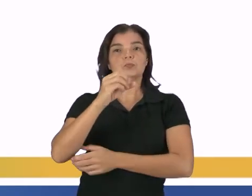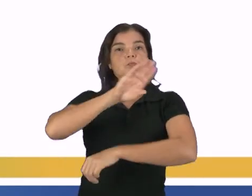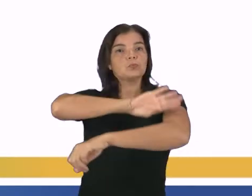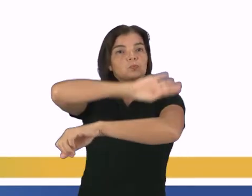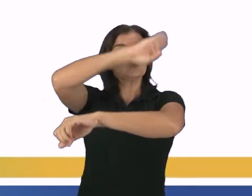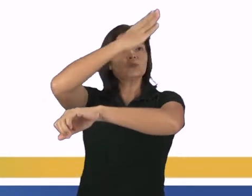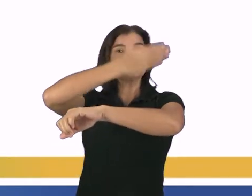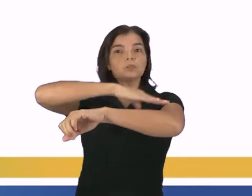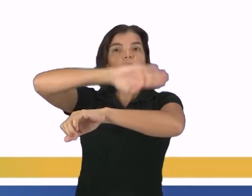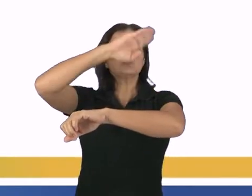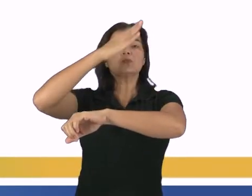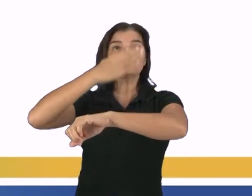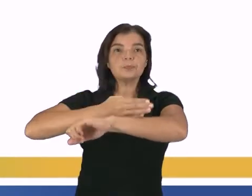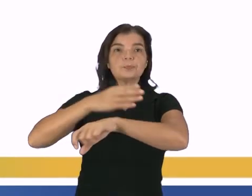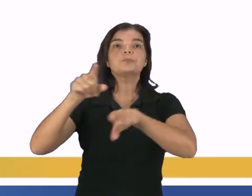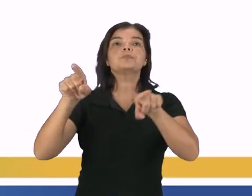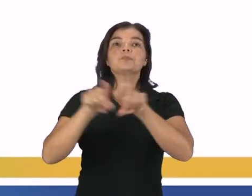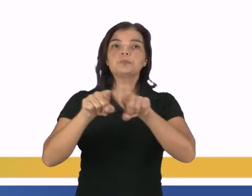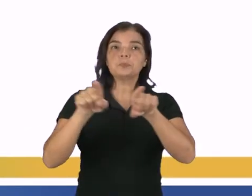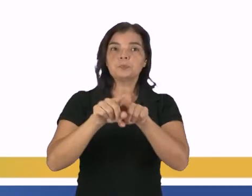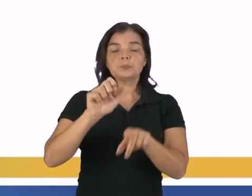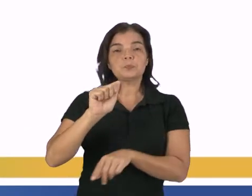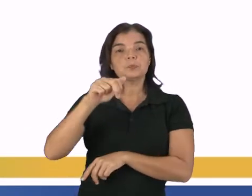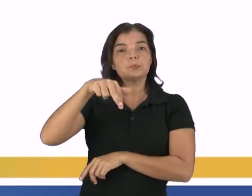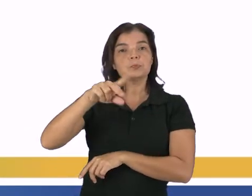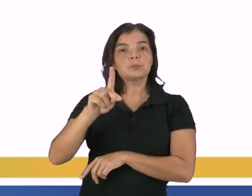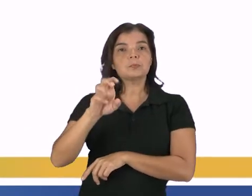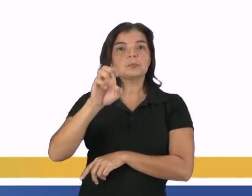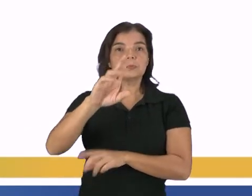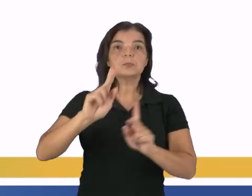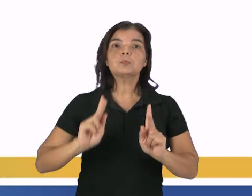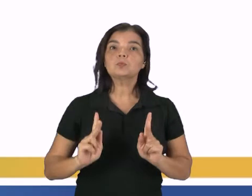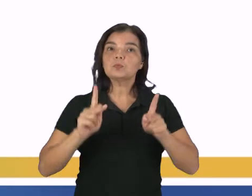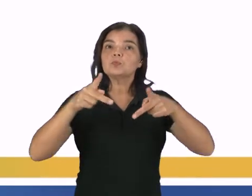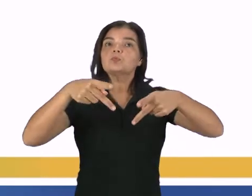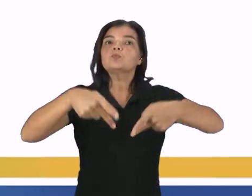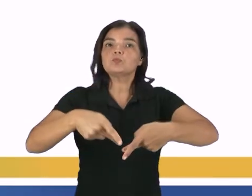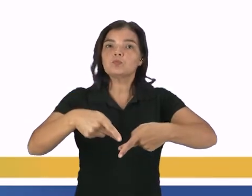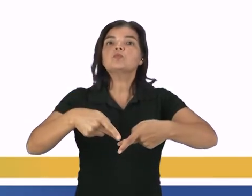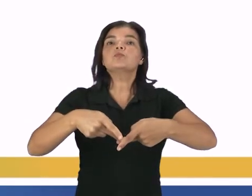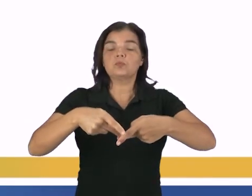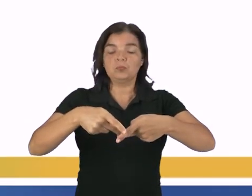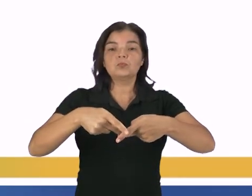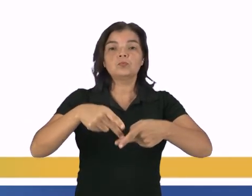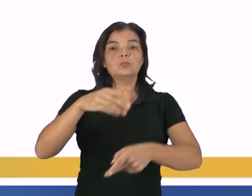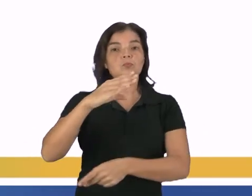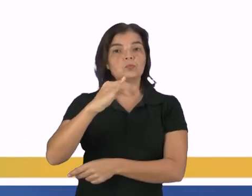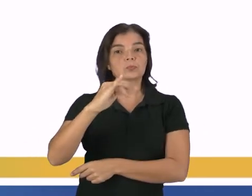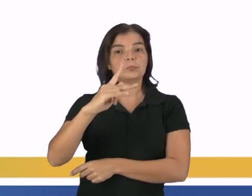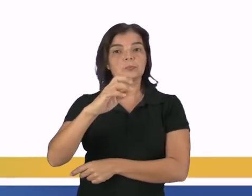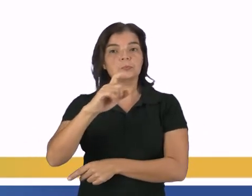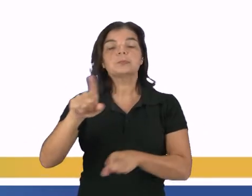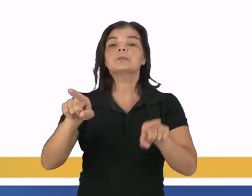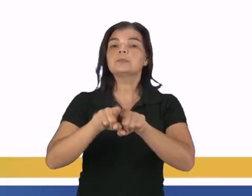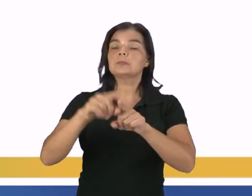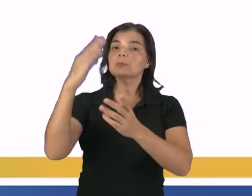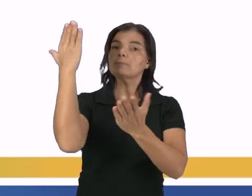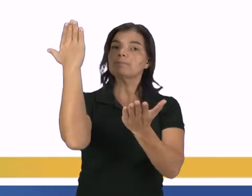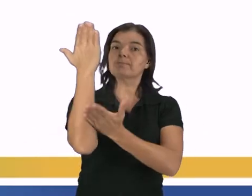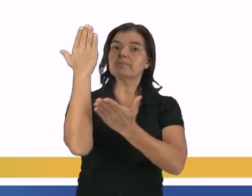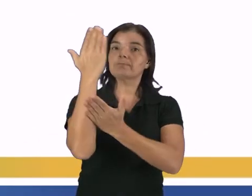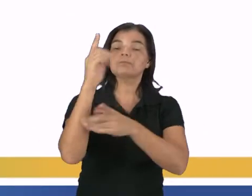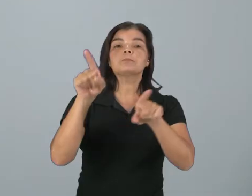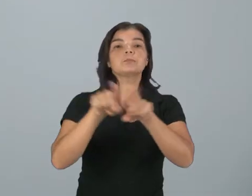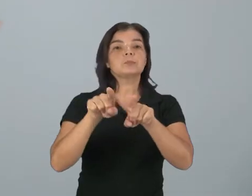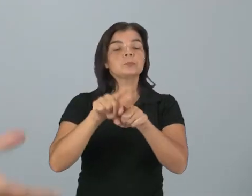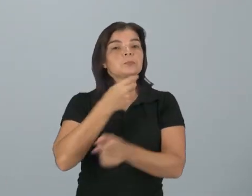da Cordilheira dos Andes por meio de pontes feitas engenhosamente de cipós e madeira. Os Incas eles já